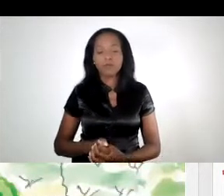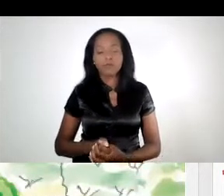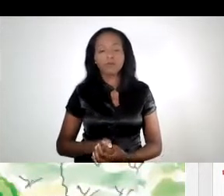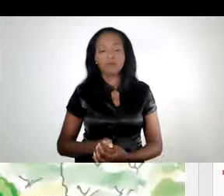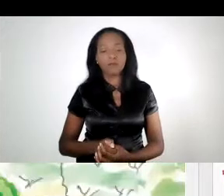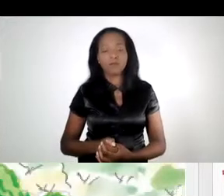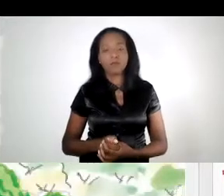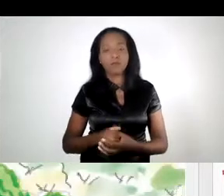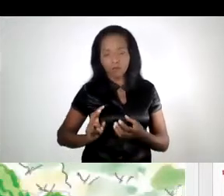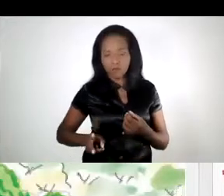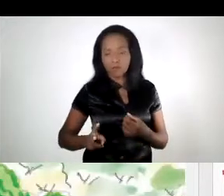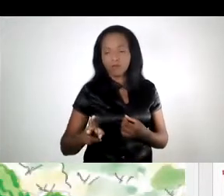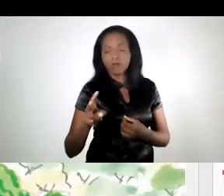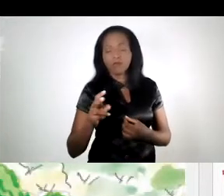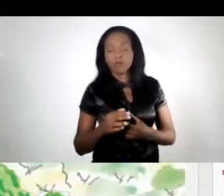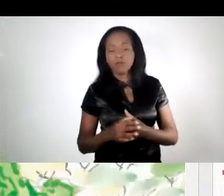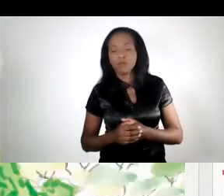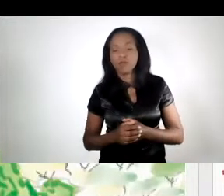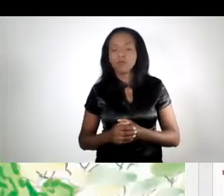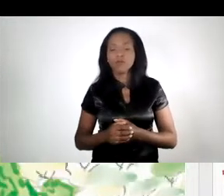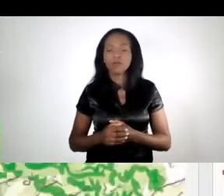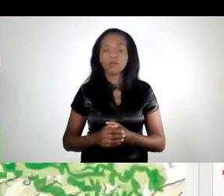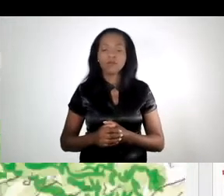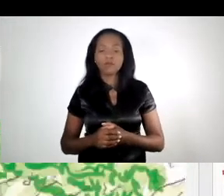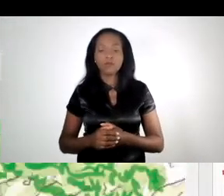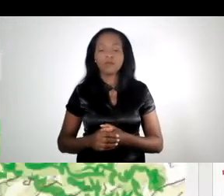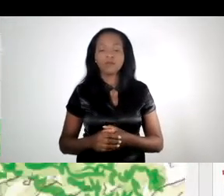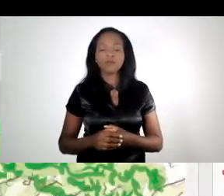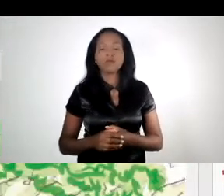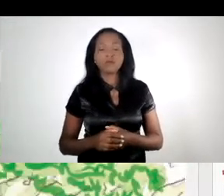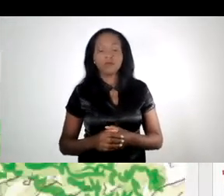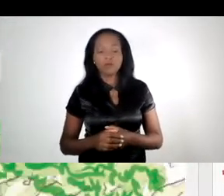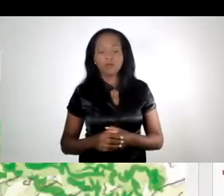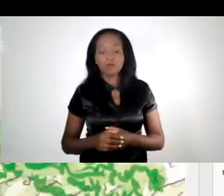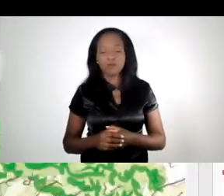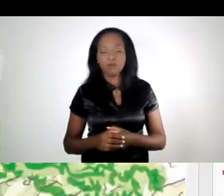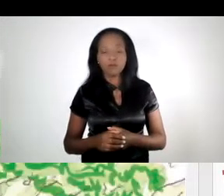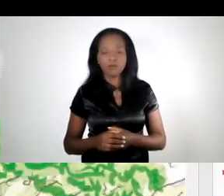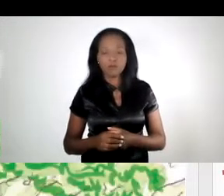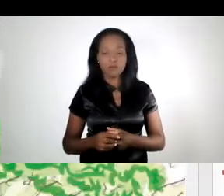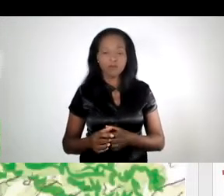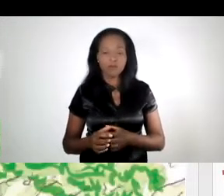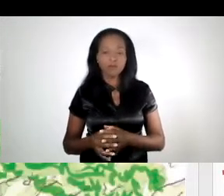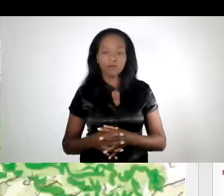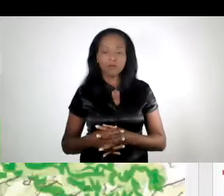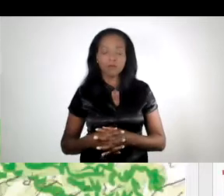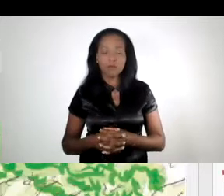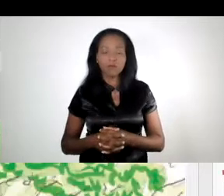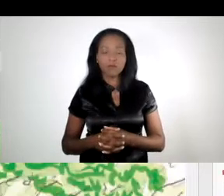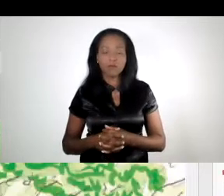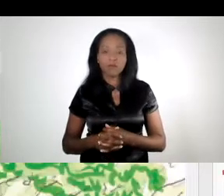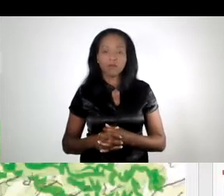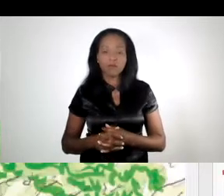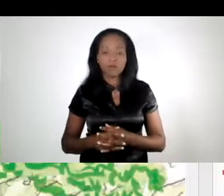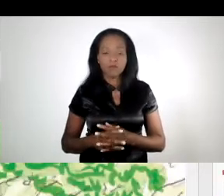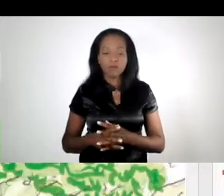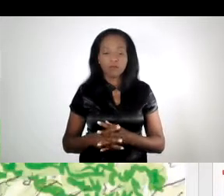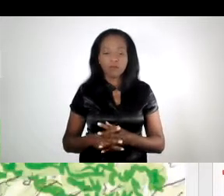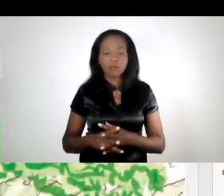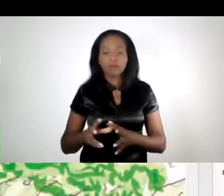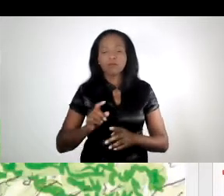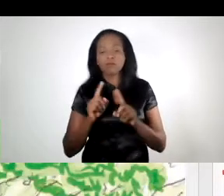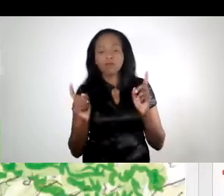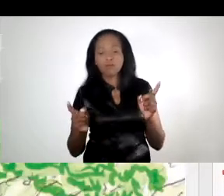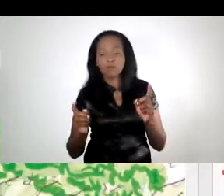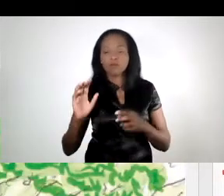Pode continuar. Mas houve uma época muito difícil para nós em que as leis ambientais nos proibiam de